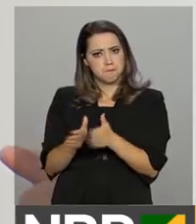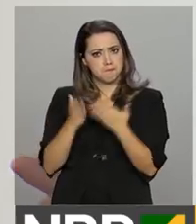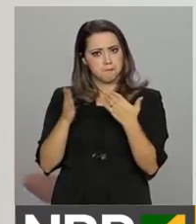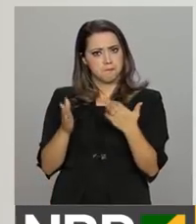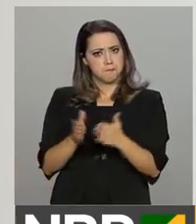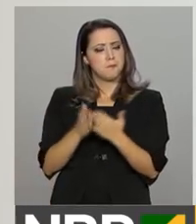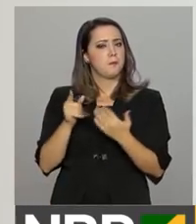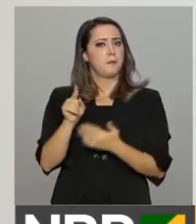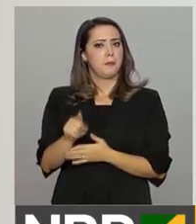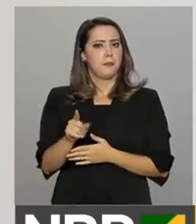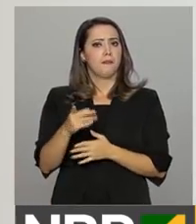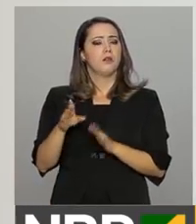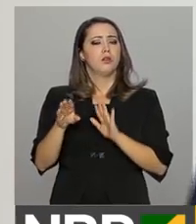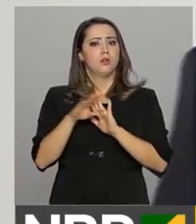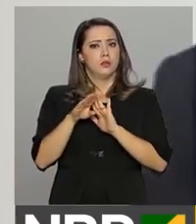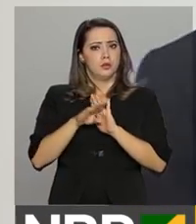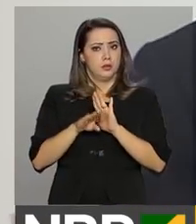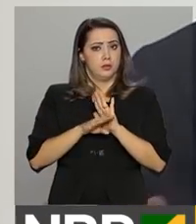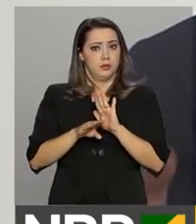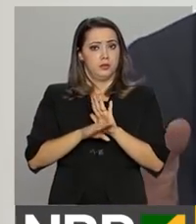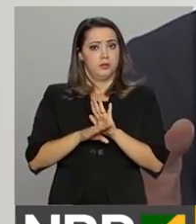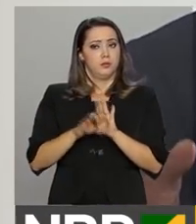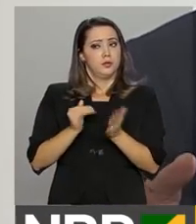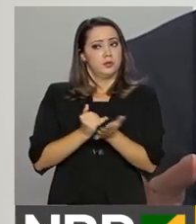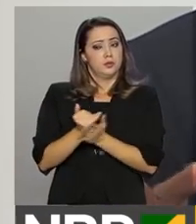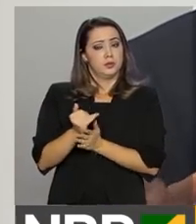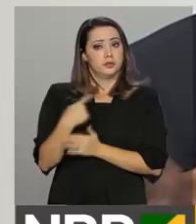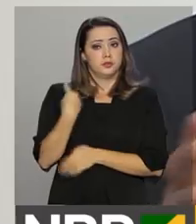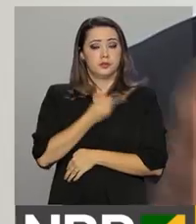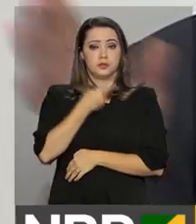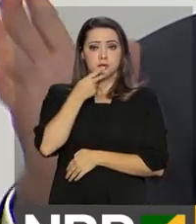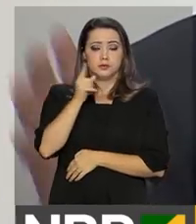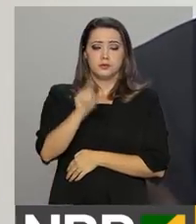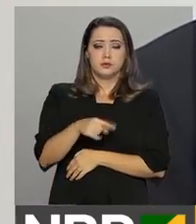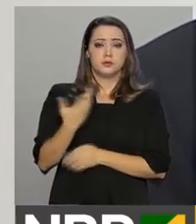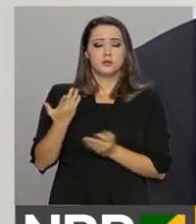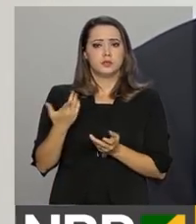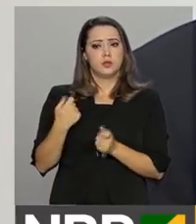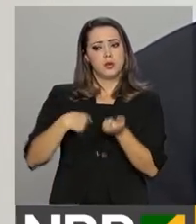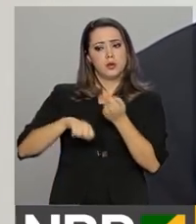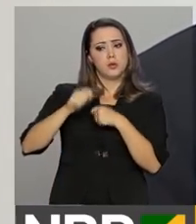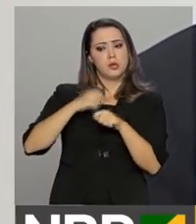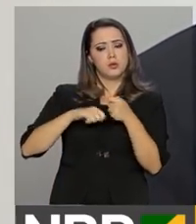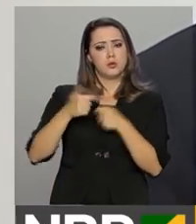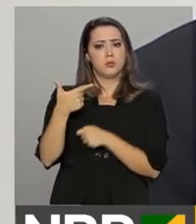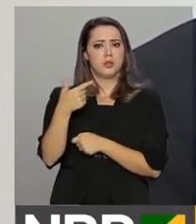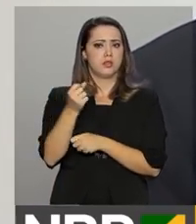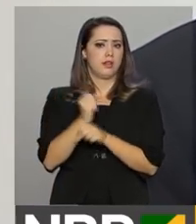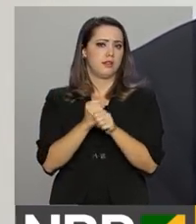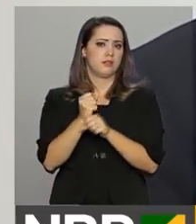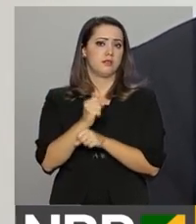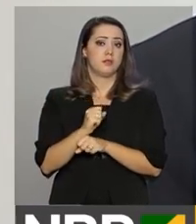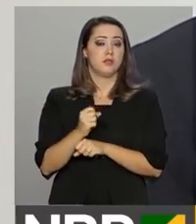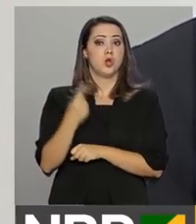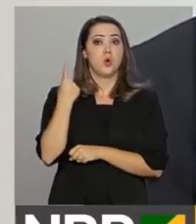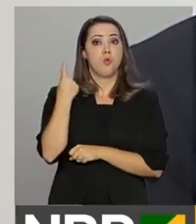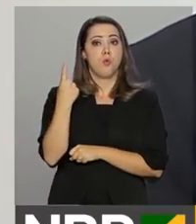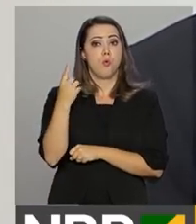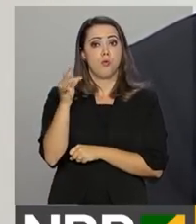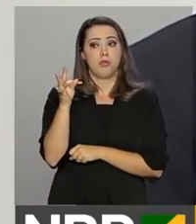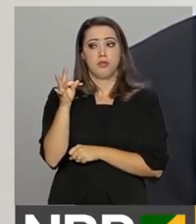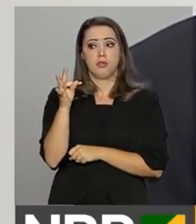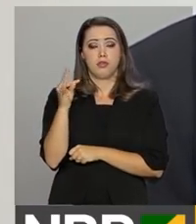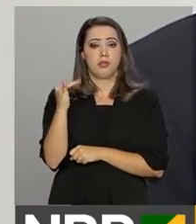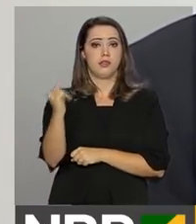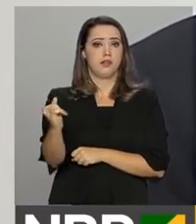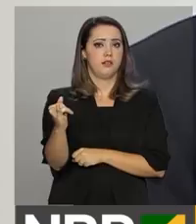claro que o projeto original é dizia bom nós vamos ter uma economia ao longo de dez anos e cerca de 1 trilhão de